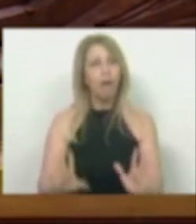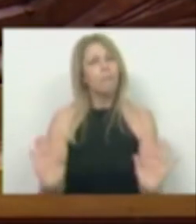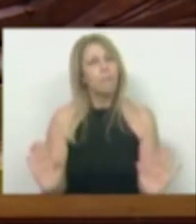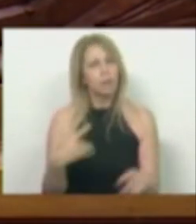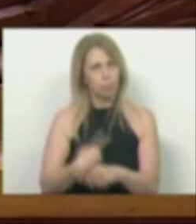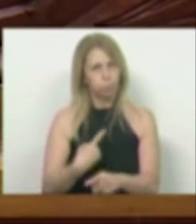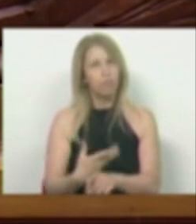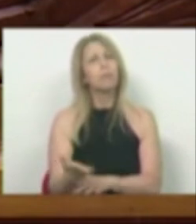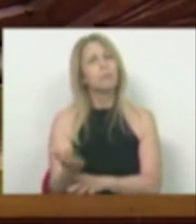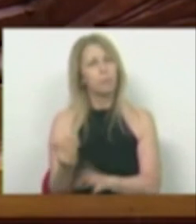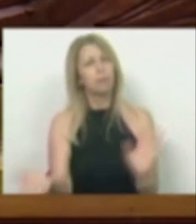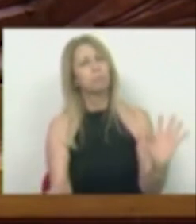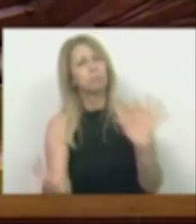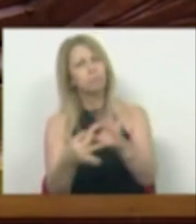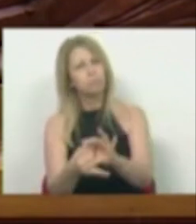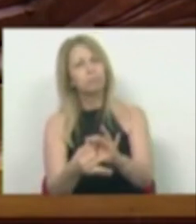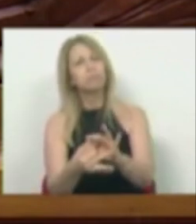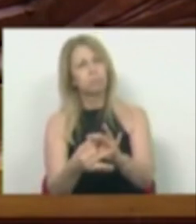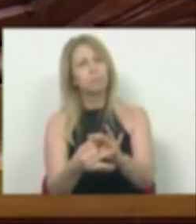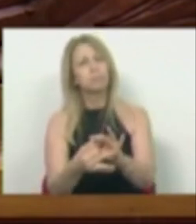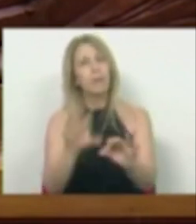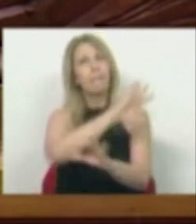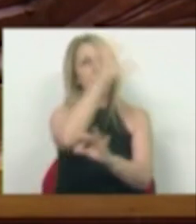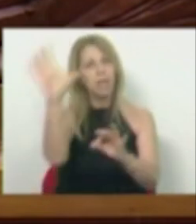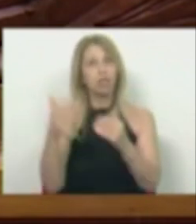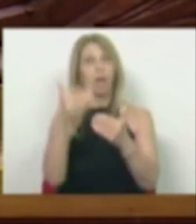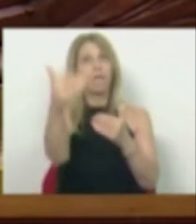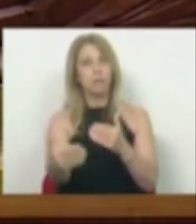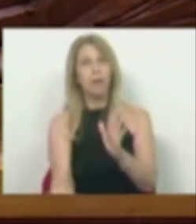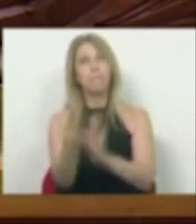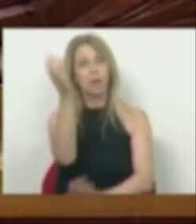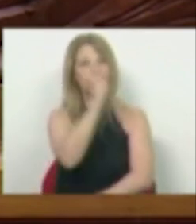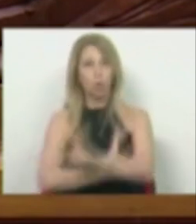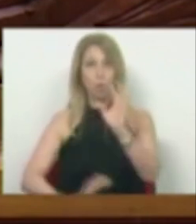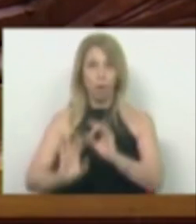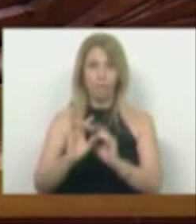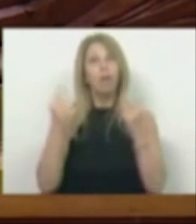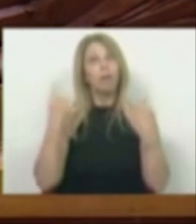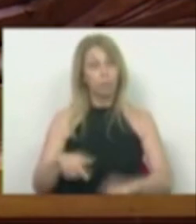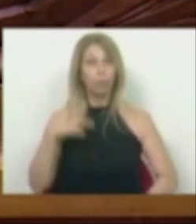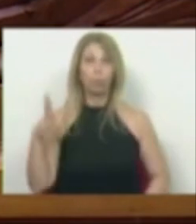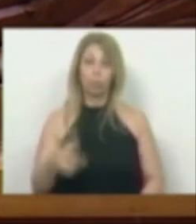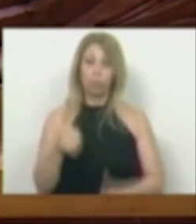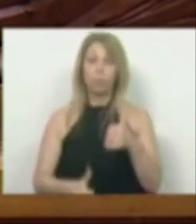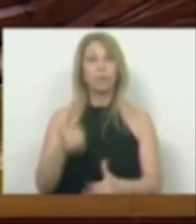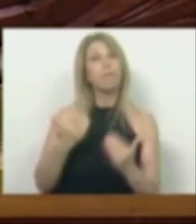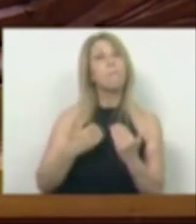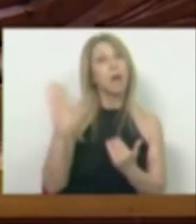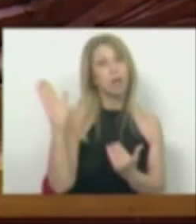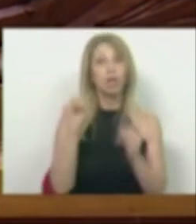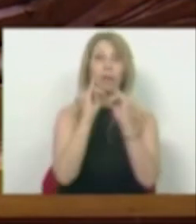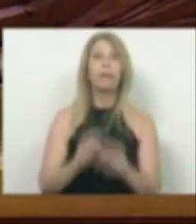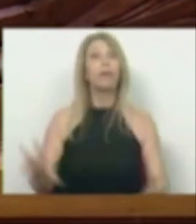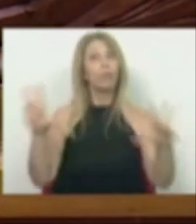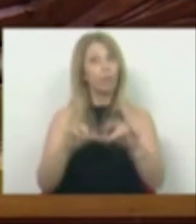Mas ainda precisamos de convergir com os países mais avançados da Europa, de ter um Portugal mais competitivo e mais